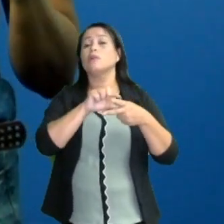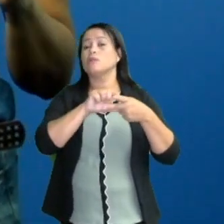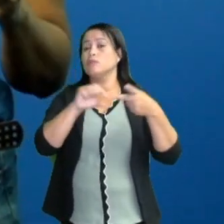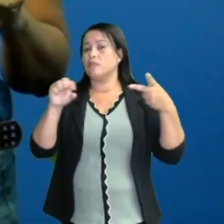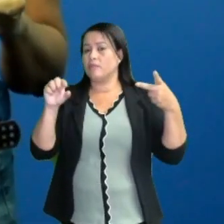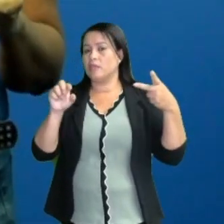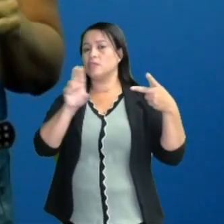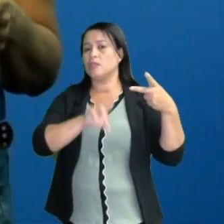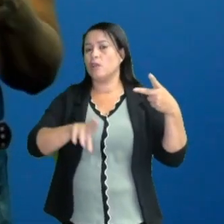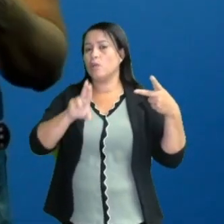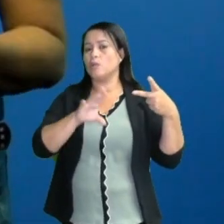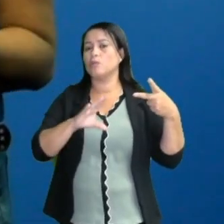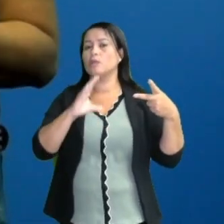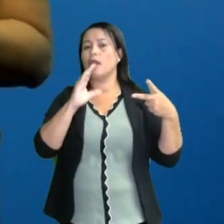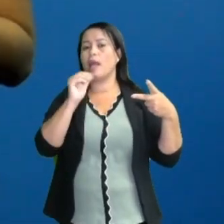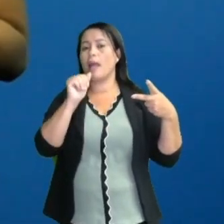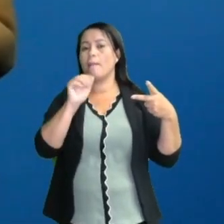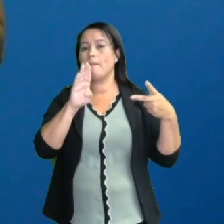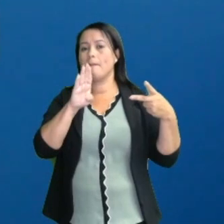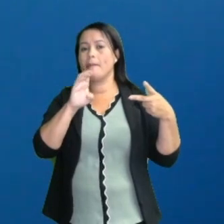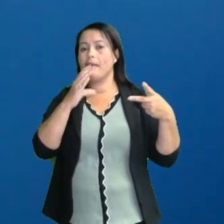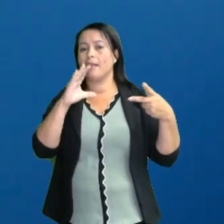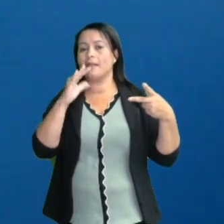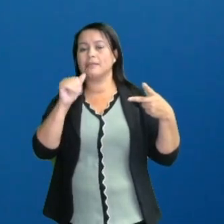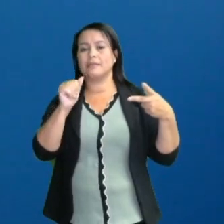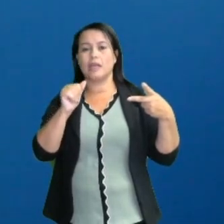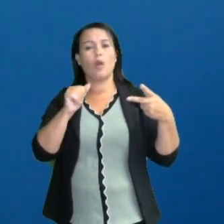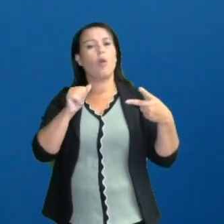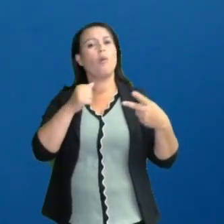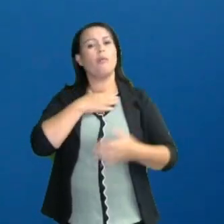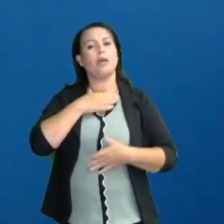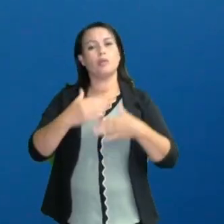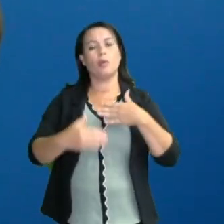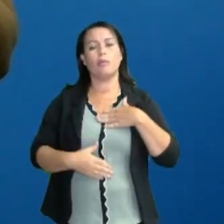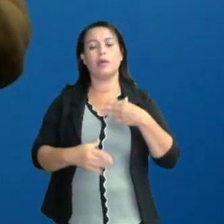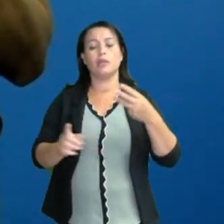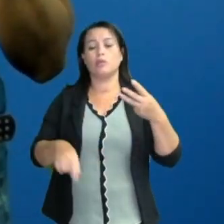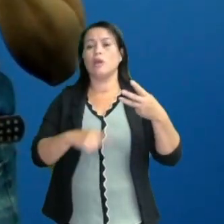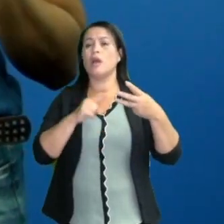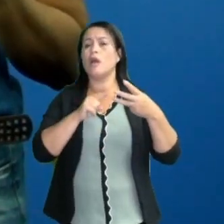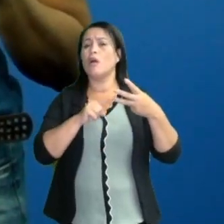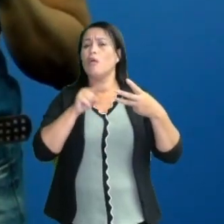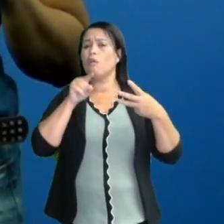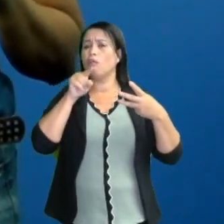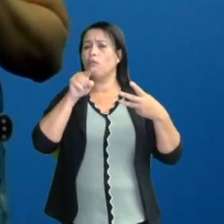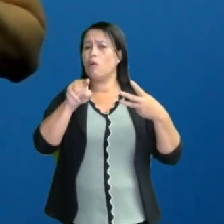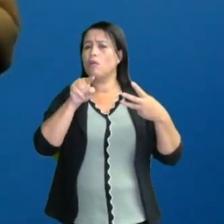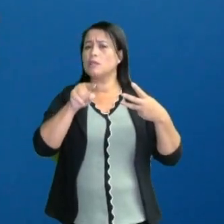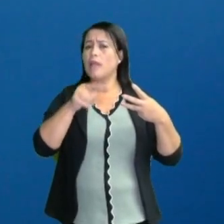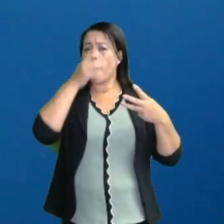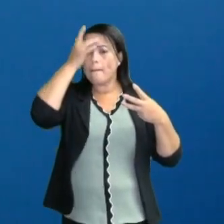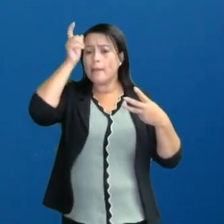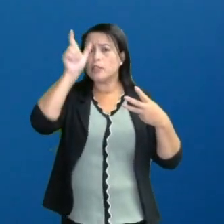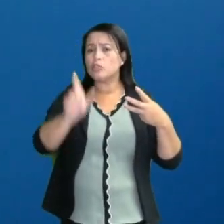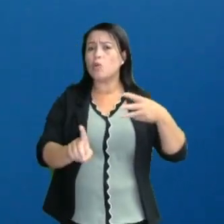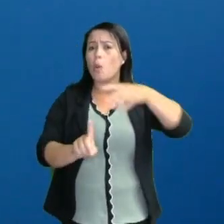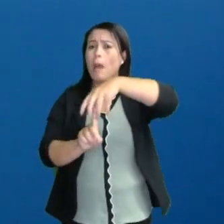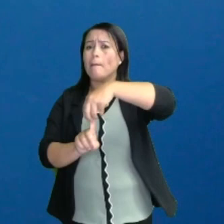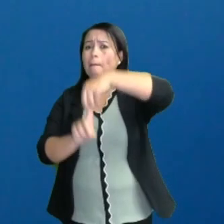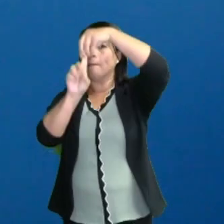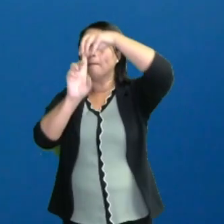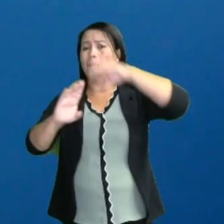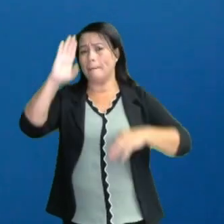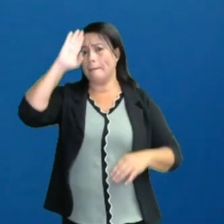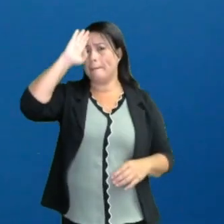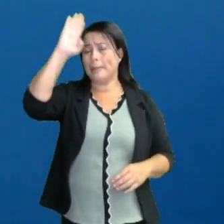frase, eu uso a palavra cabeça como parte do corpo humano. Você é o cabeça do projeto. Eu usei